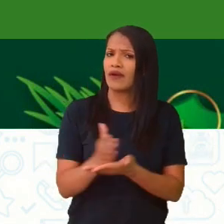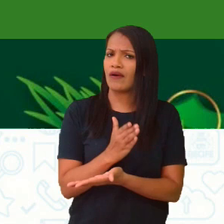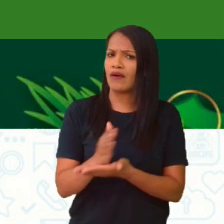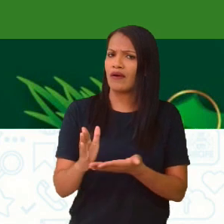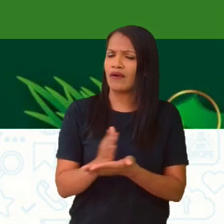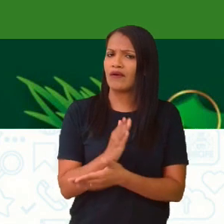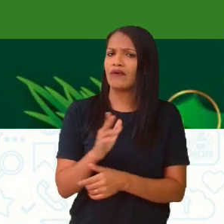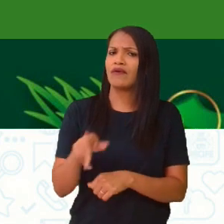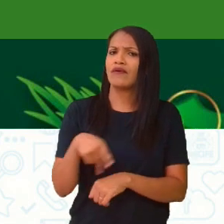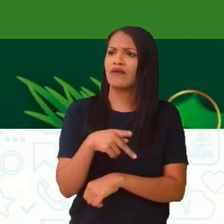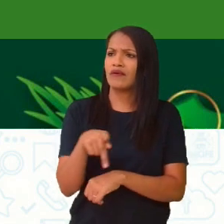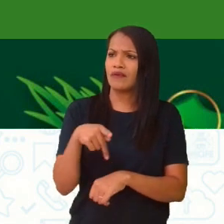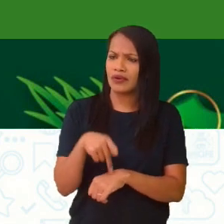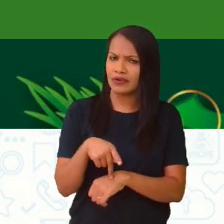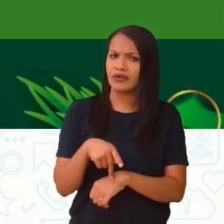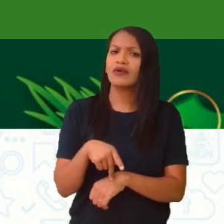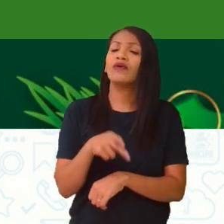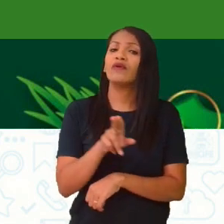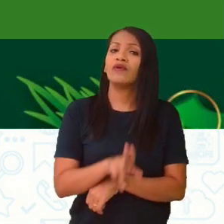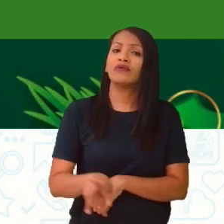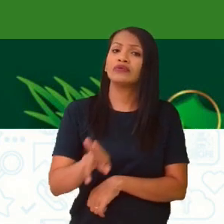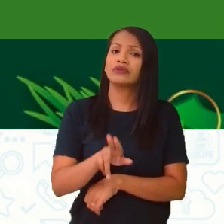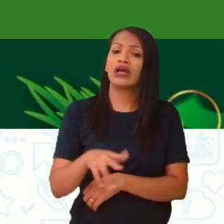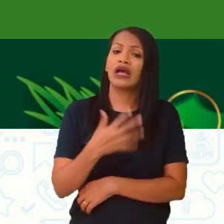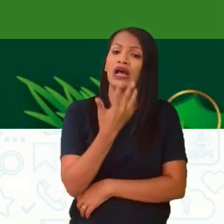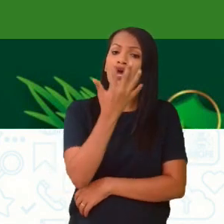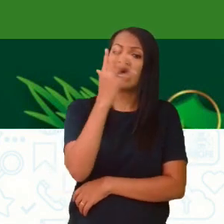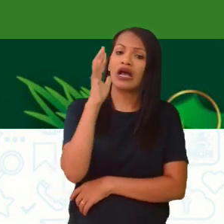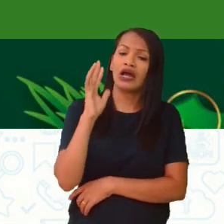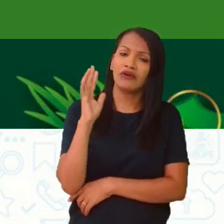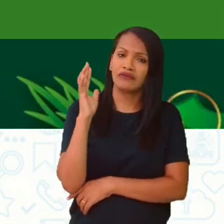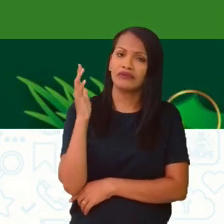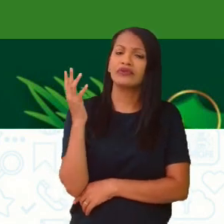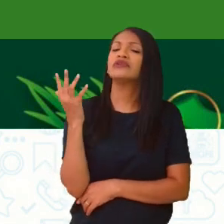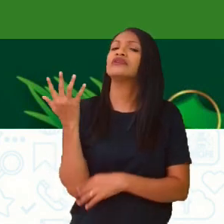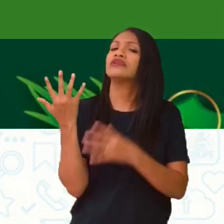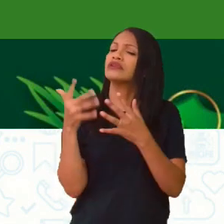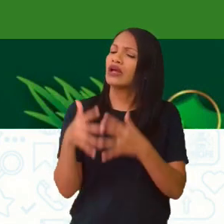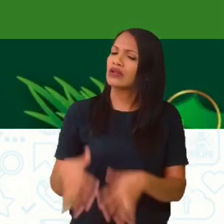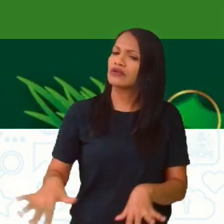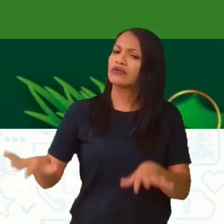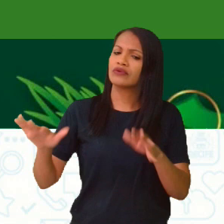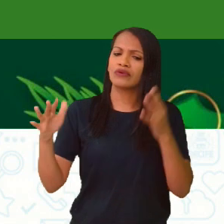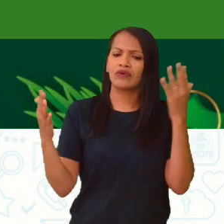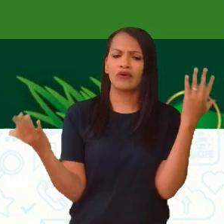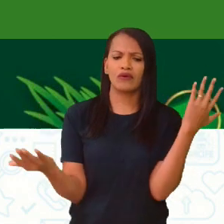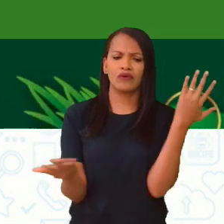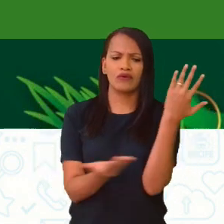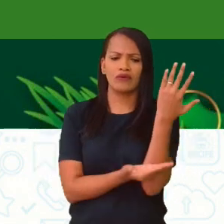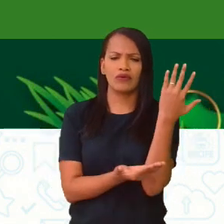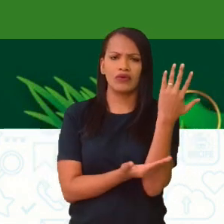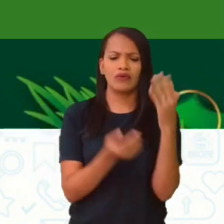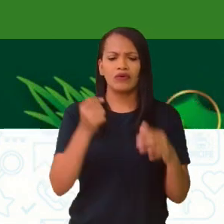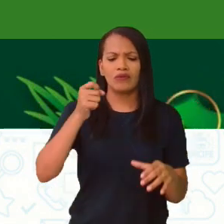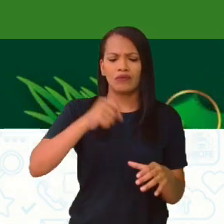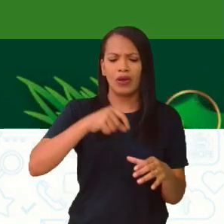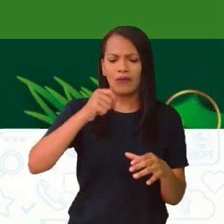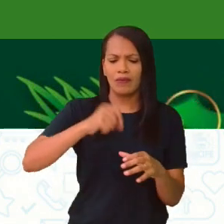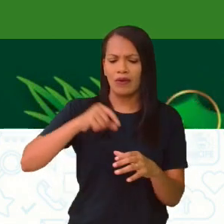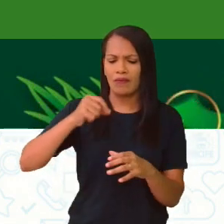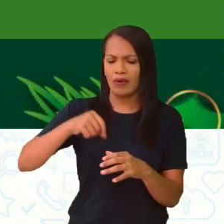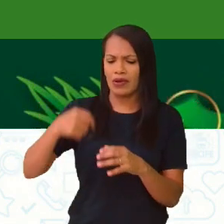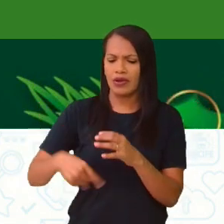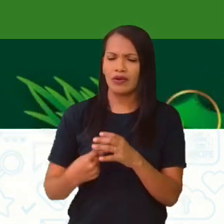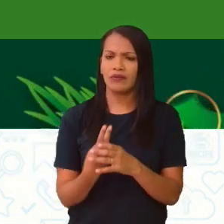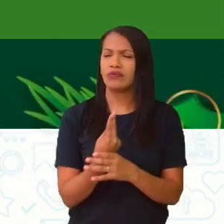usam árvores naturais para ser árvores de Natal, né? Eles cortam, eles passam o ano plantando árvores, né?